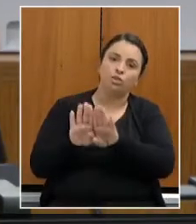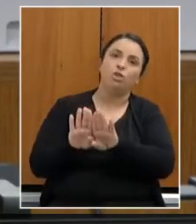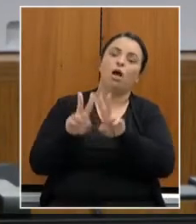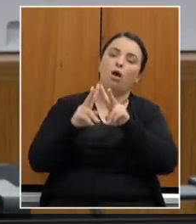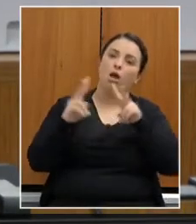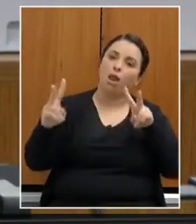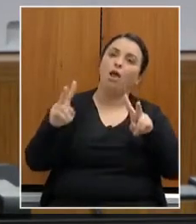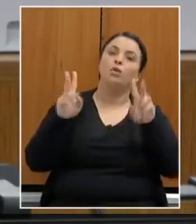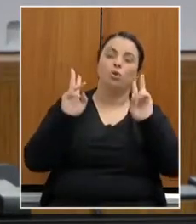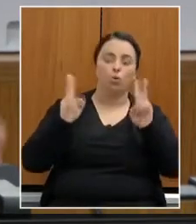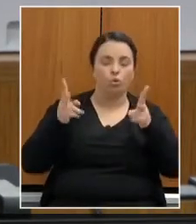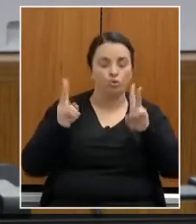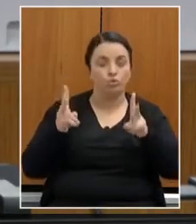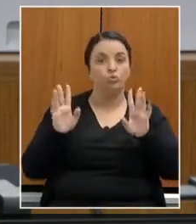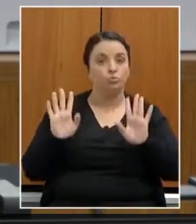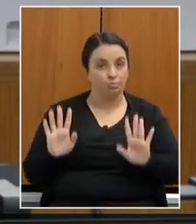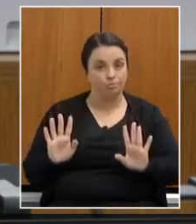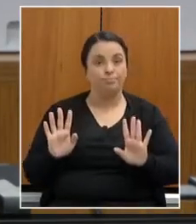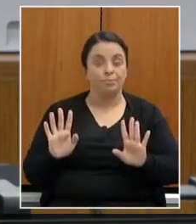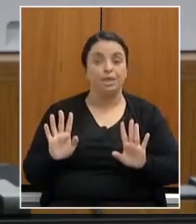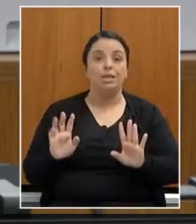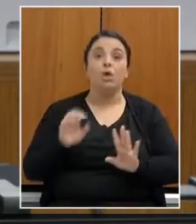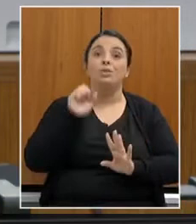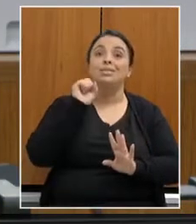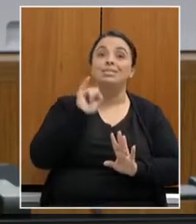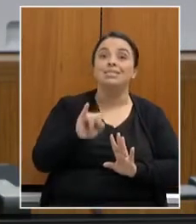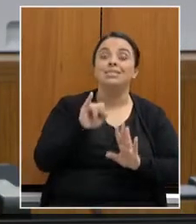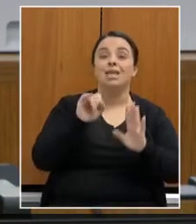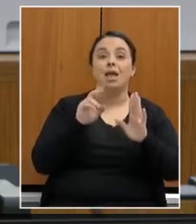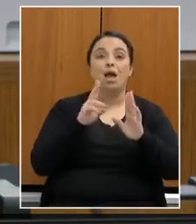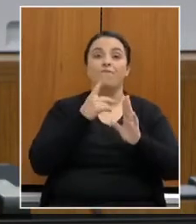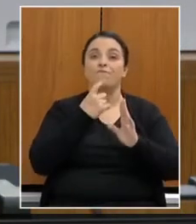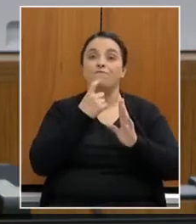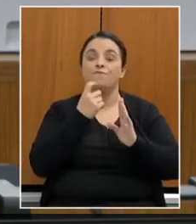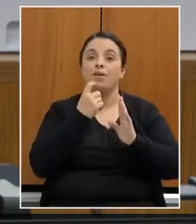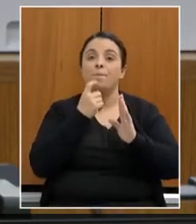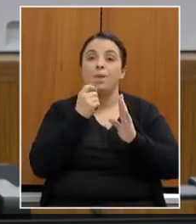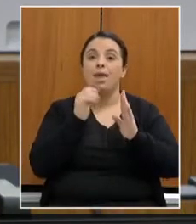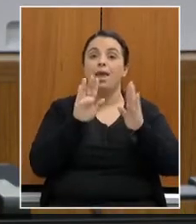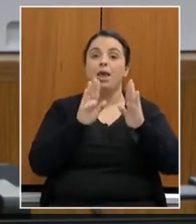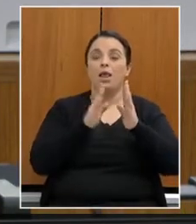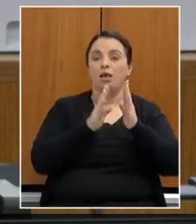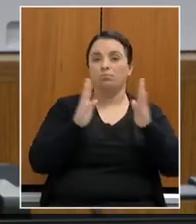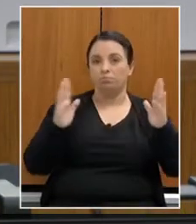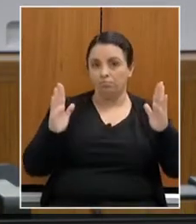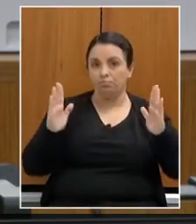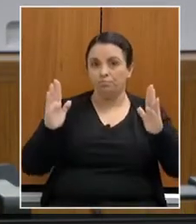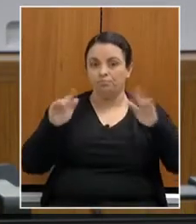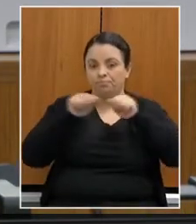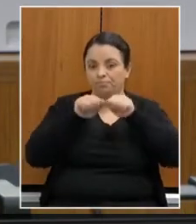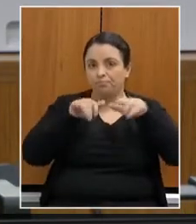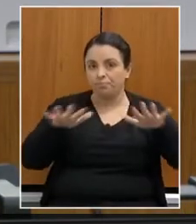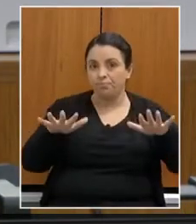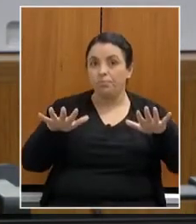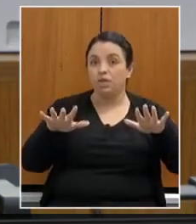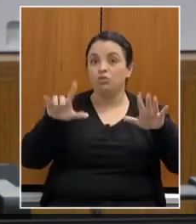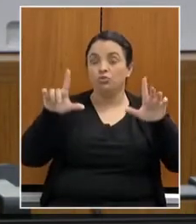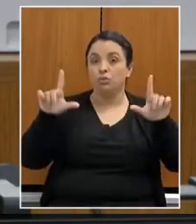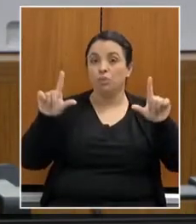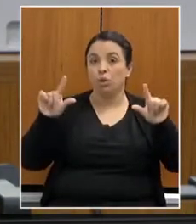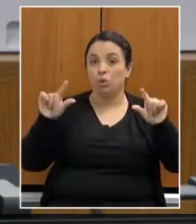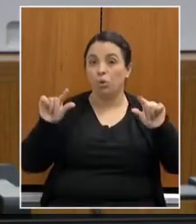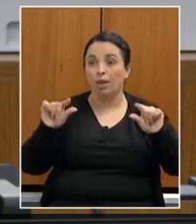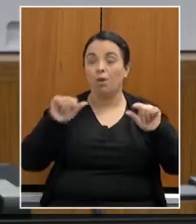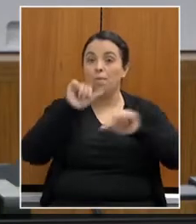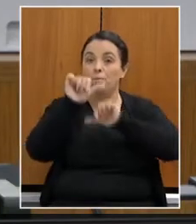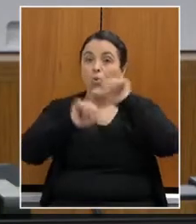-feira é a possibilidade daquela onda vermelha que está estável com tendência de melhora para a onda amarela sobre a